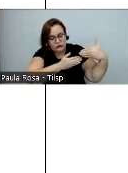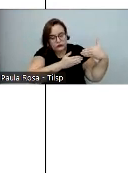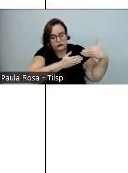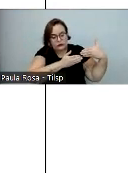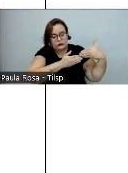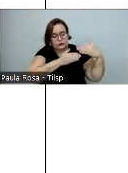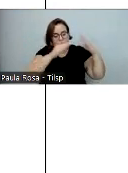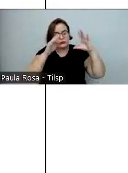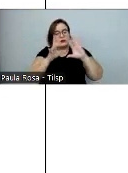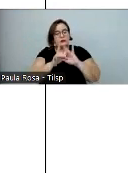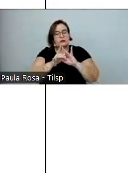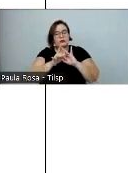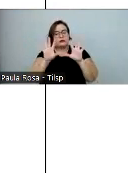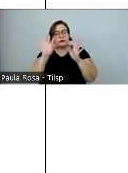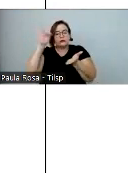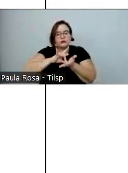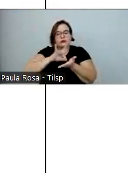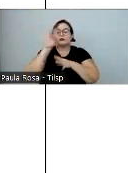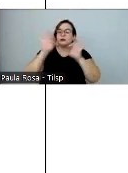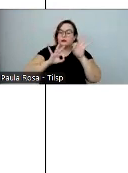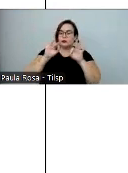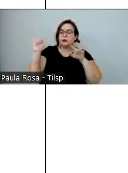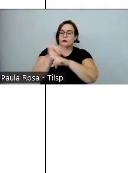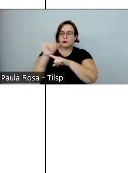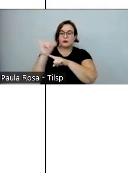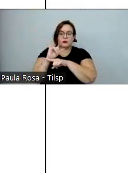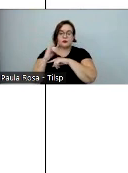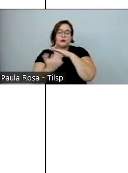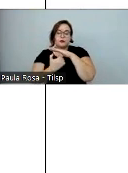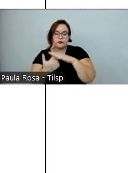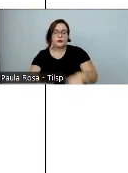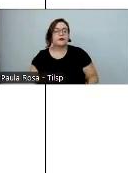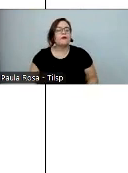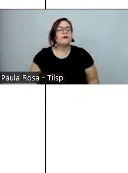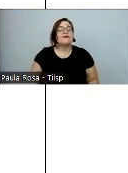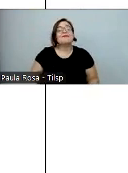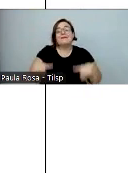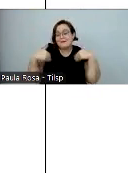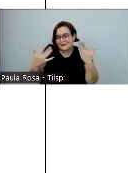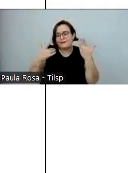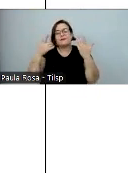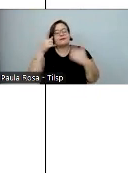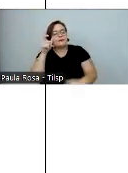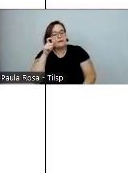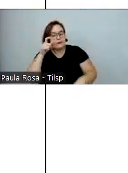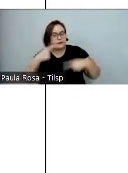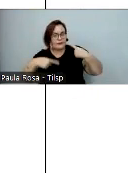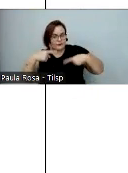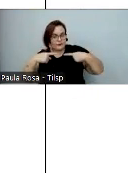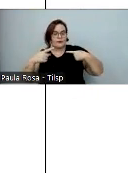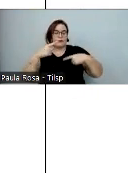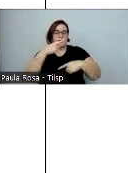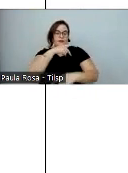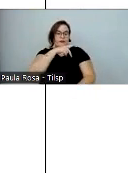dessa definição no plano estratégico dessa organização finalmente a observação de políticas públicas e recomendações